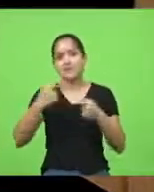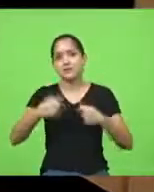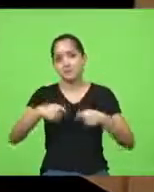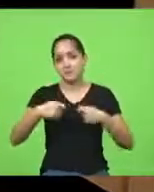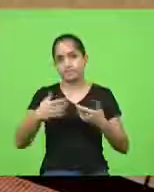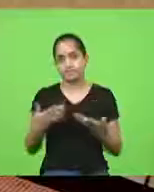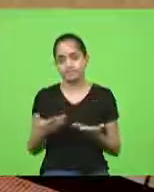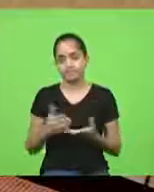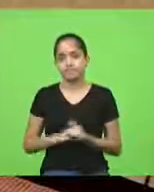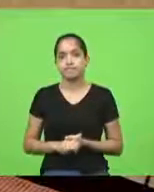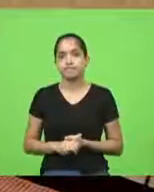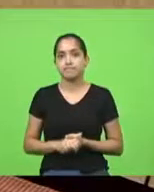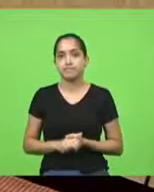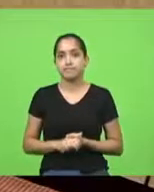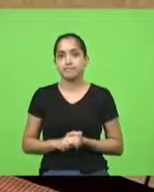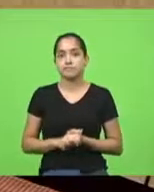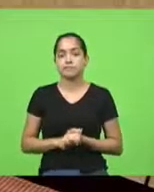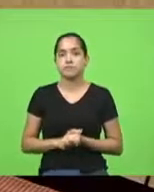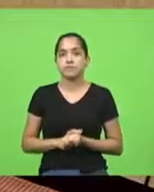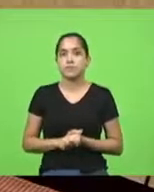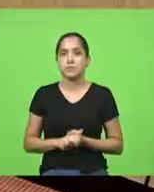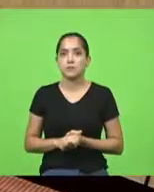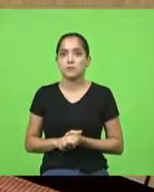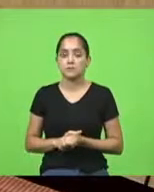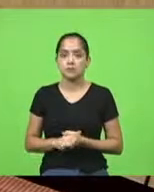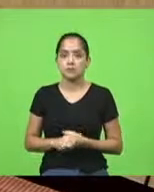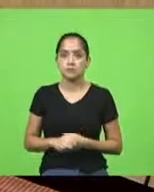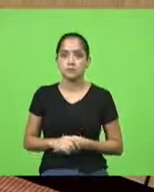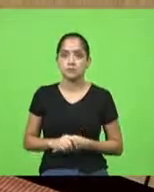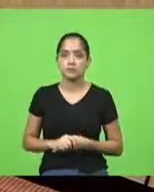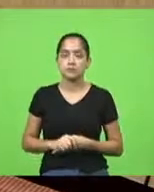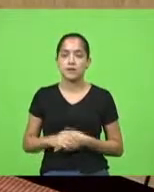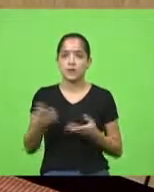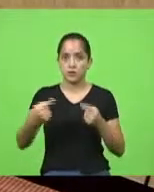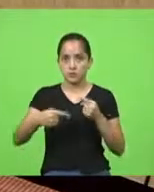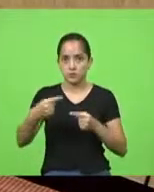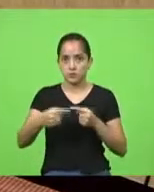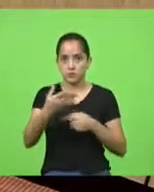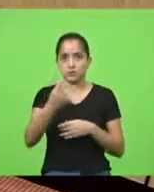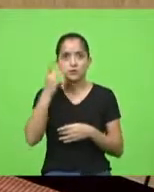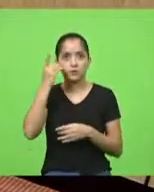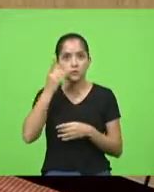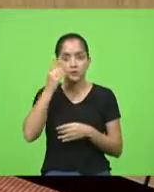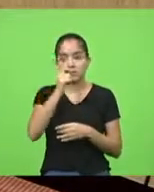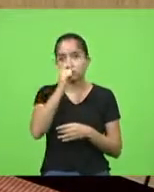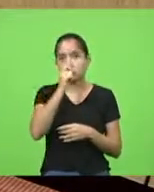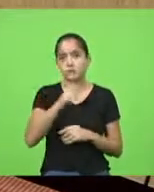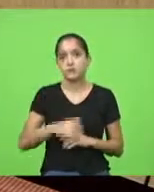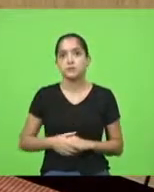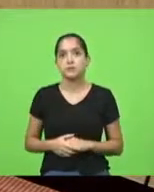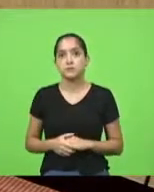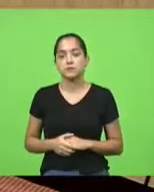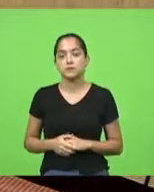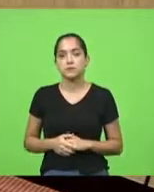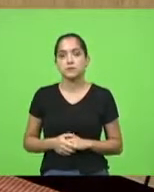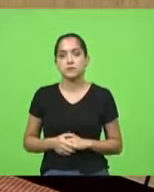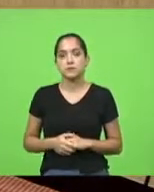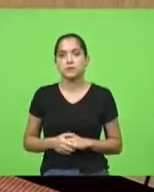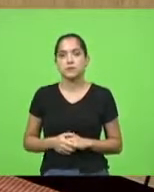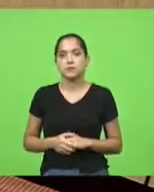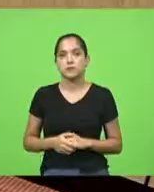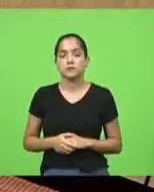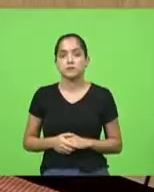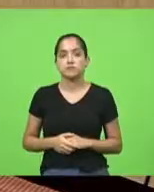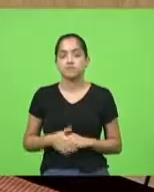isso, senhor presidente. Ainda em discussão, com a palavra o deputado João Amin. Bom, eu fui surpreendido